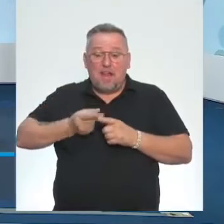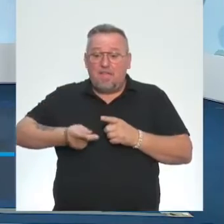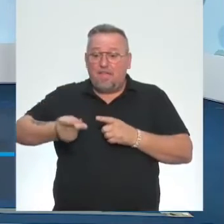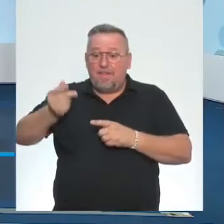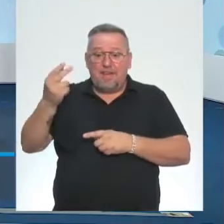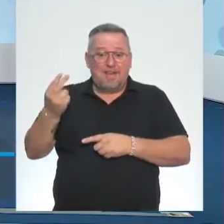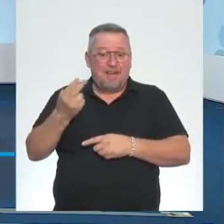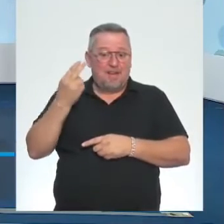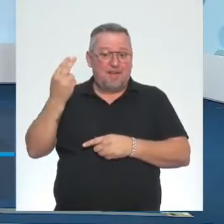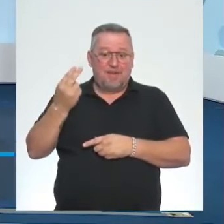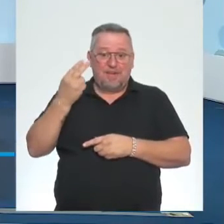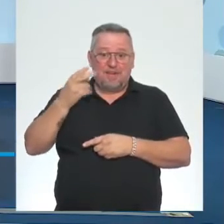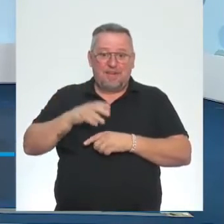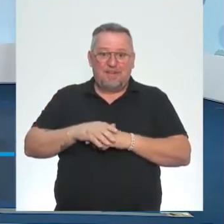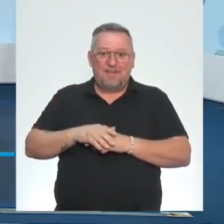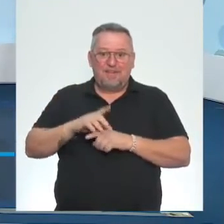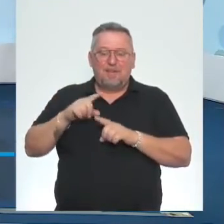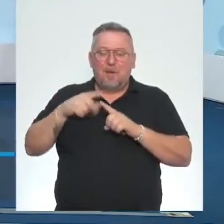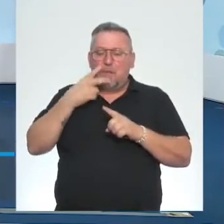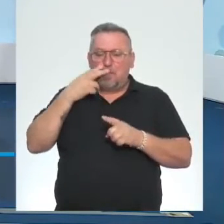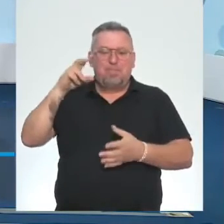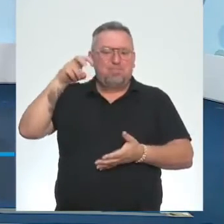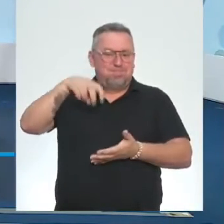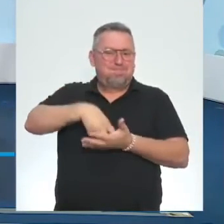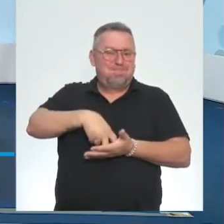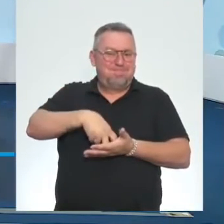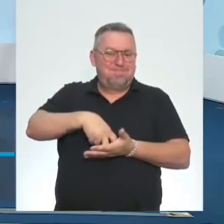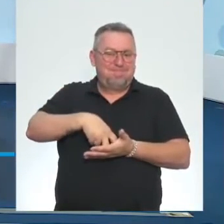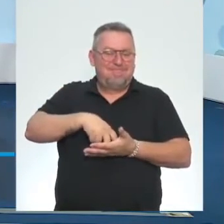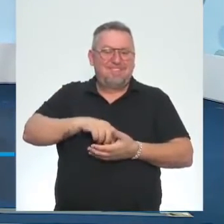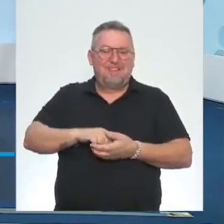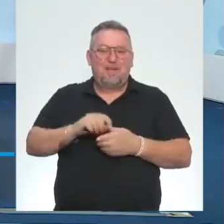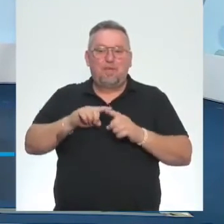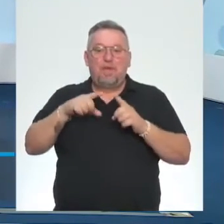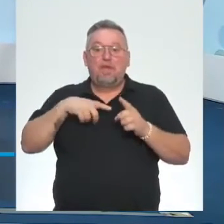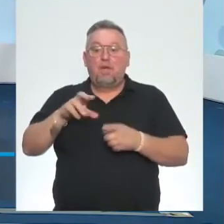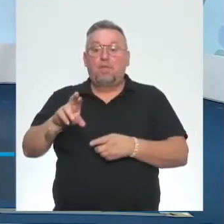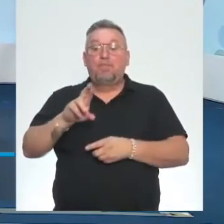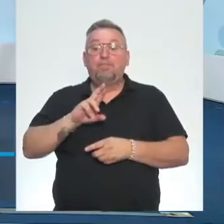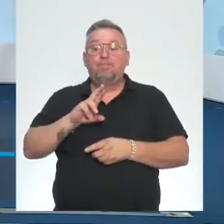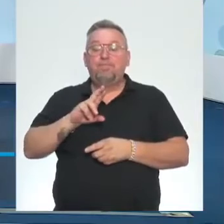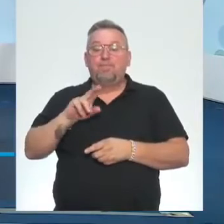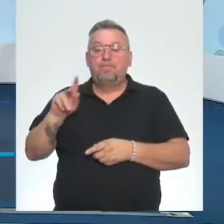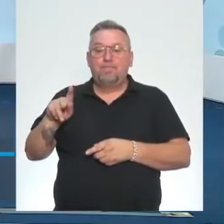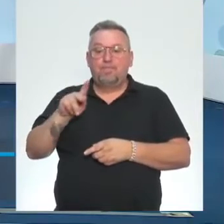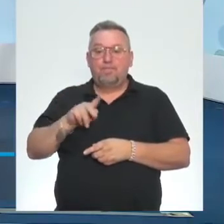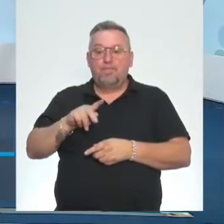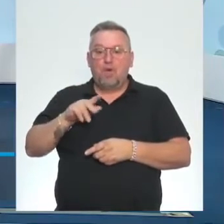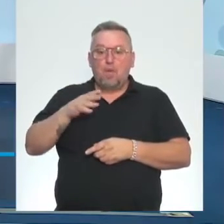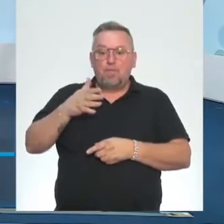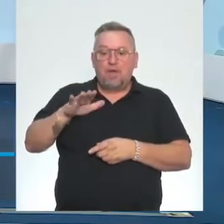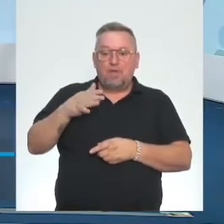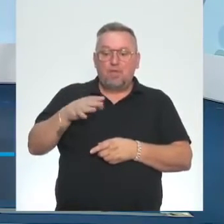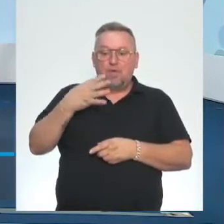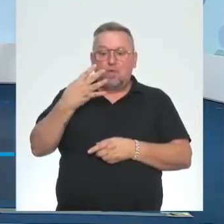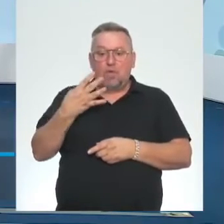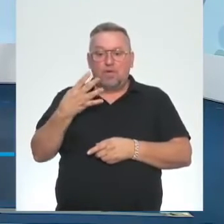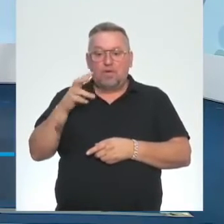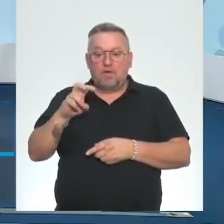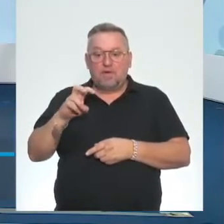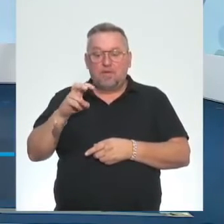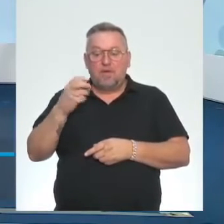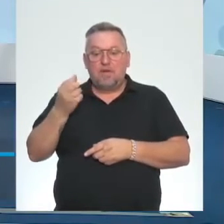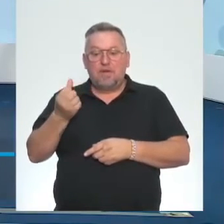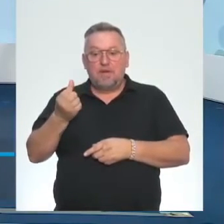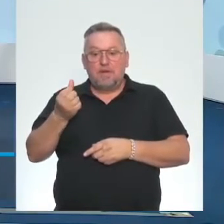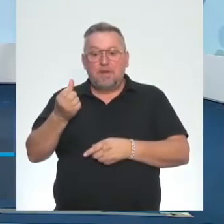isso aí, né? Rosângela falou que é castigo, né, professora? É um castigo. Mas aqui tem uma resposta, ó. Legal. A professora disse mais ou menos 456